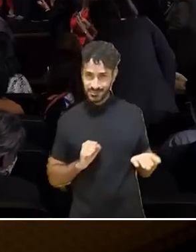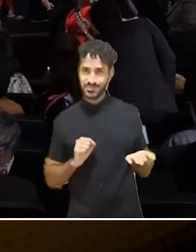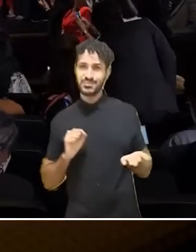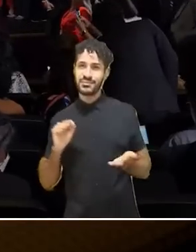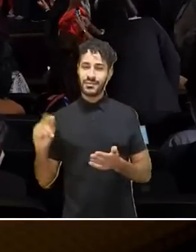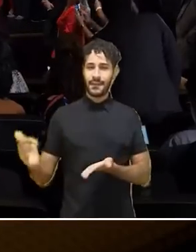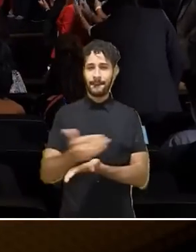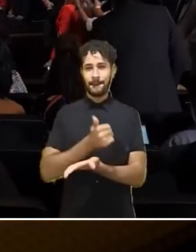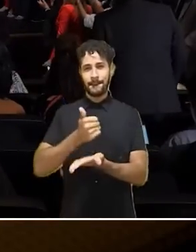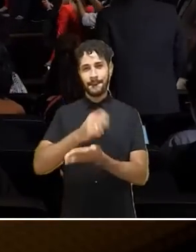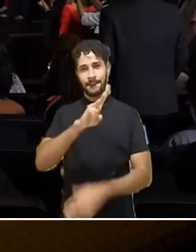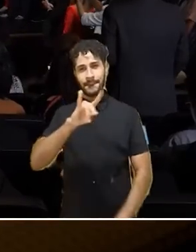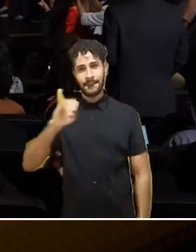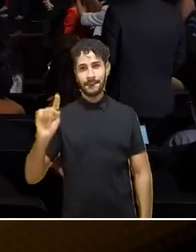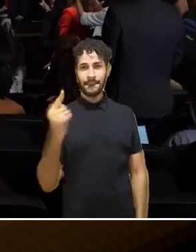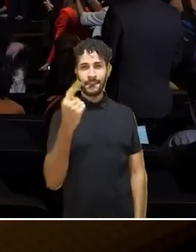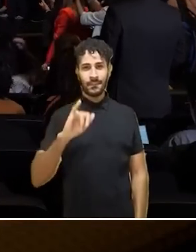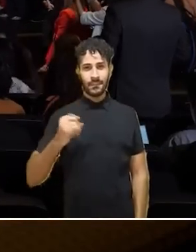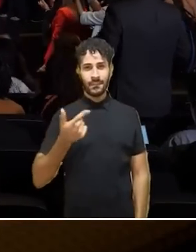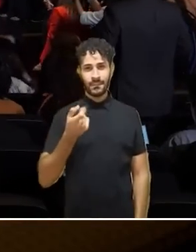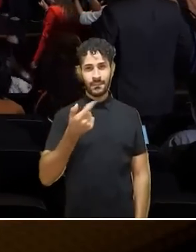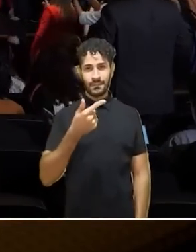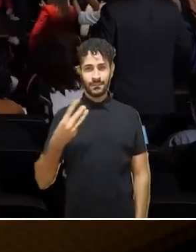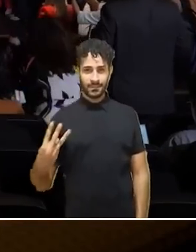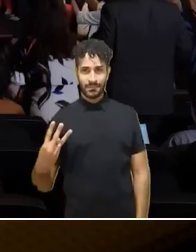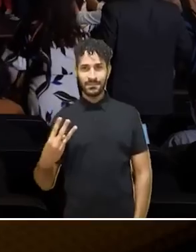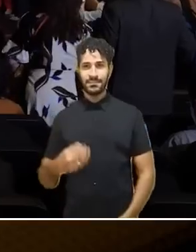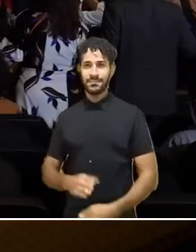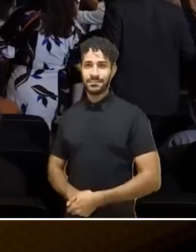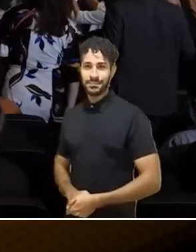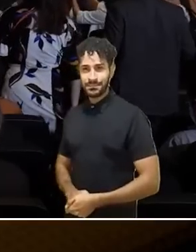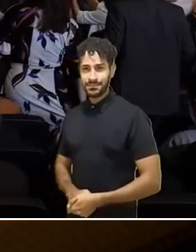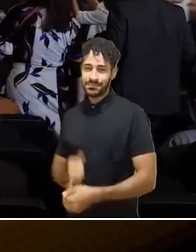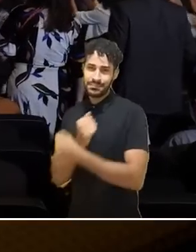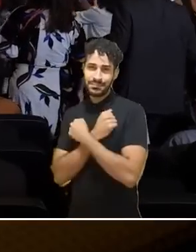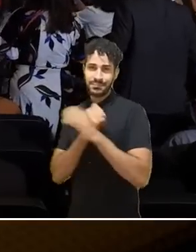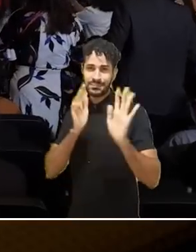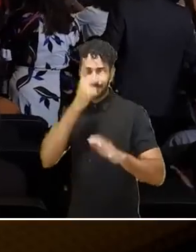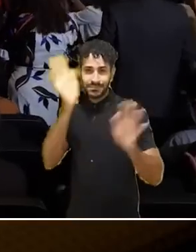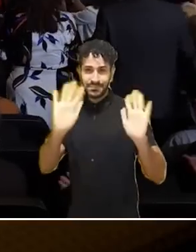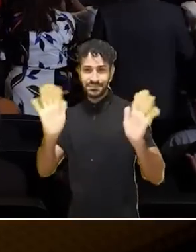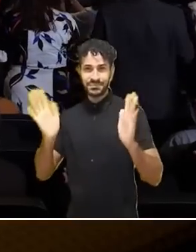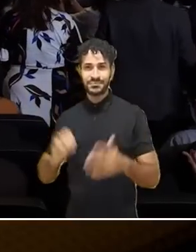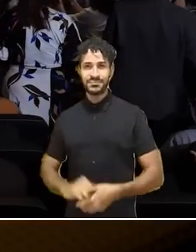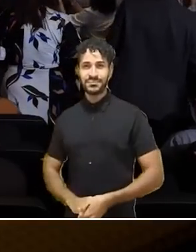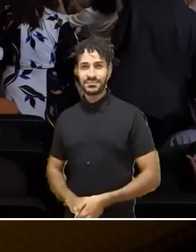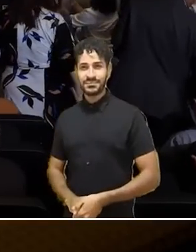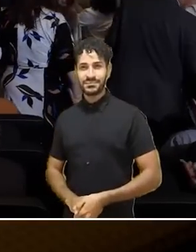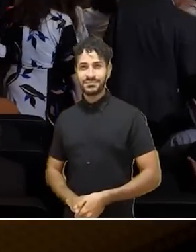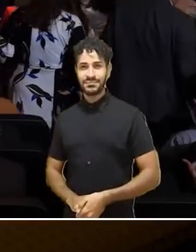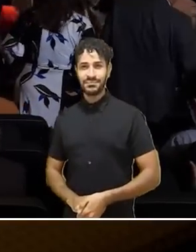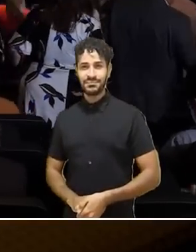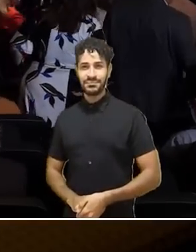essa gente nós falamos sobre o armínio Fraga essa semana né muitas jornalistas aí né